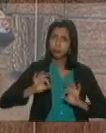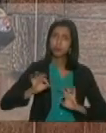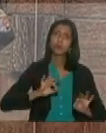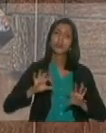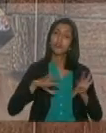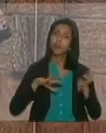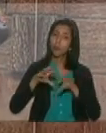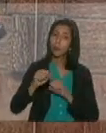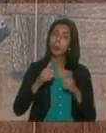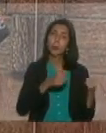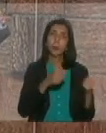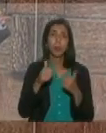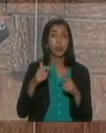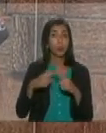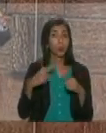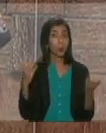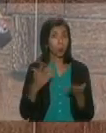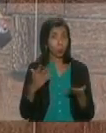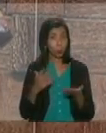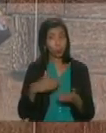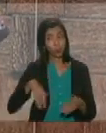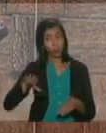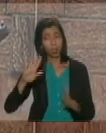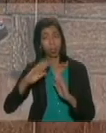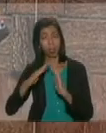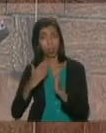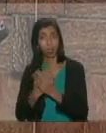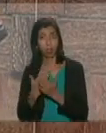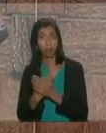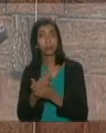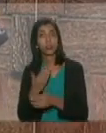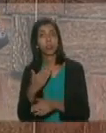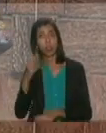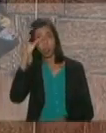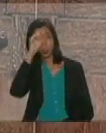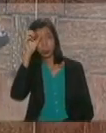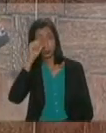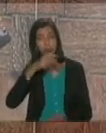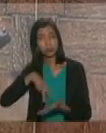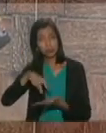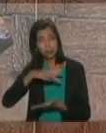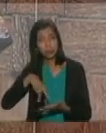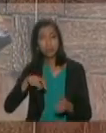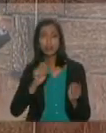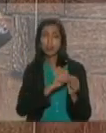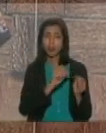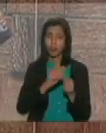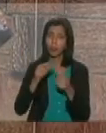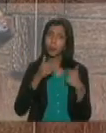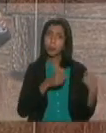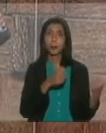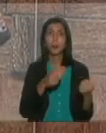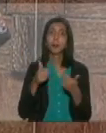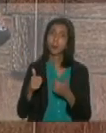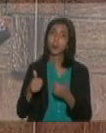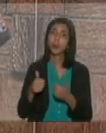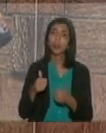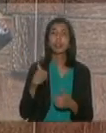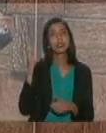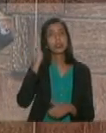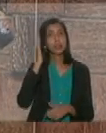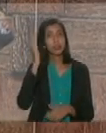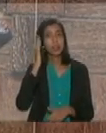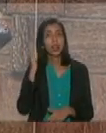preparada e bem formada por eles. Porque até hoje, assim, eu vou fazer uma aula de dança e, assim, eu consigo realizar bem, sabe? A aula,